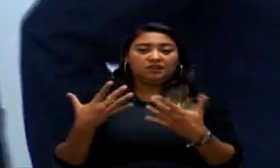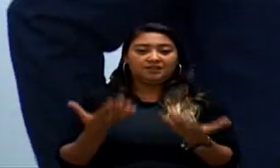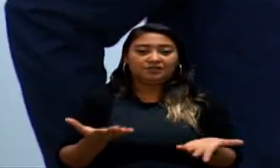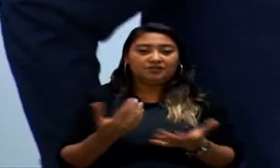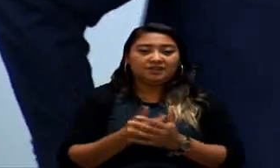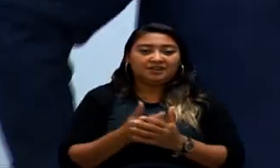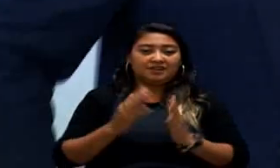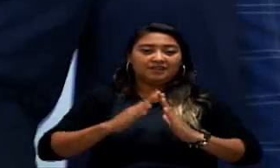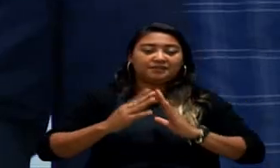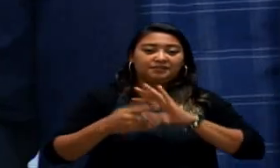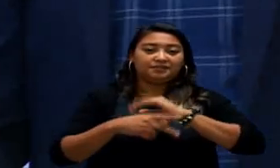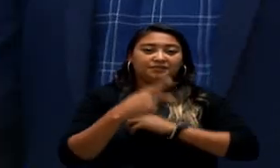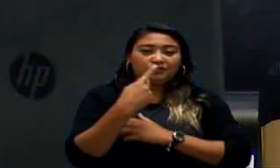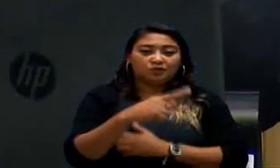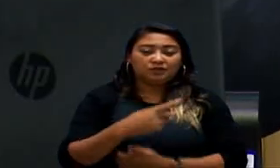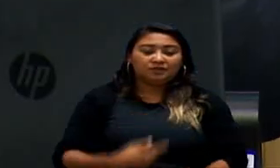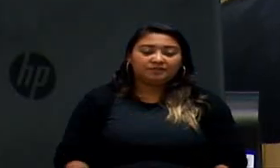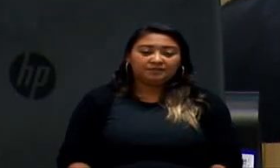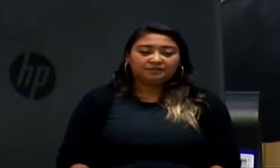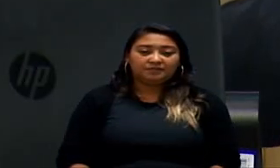sua.